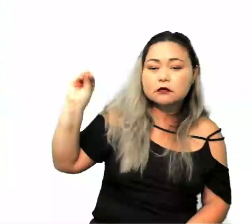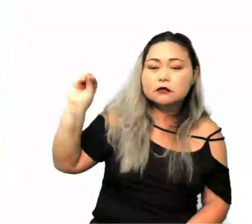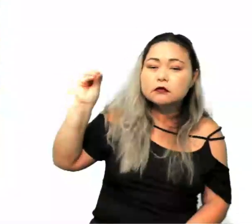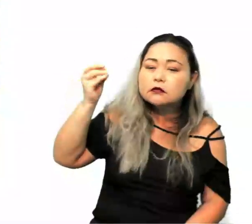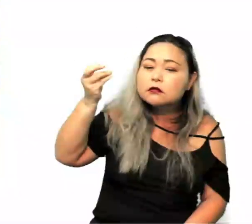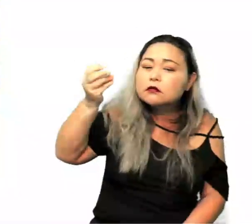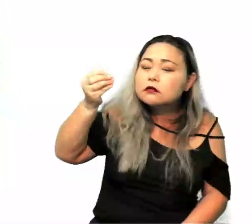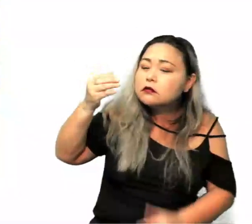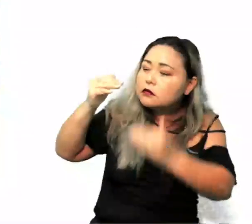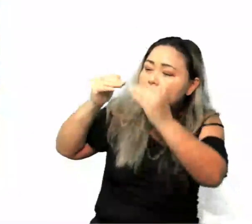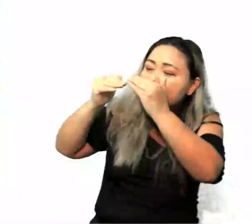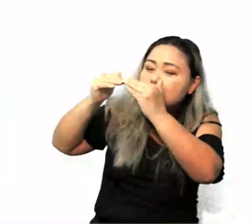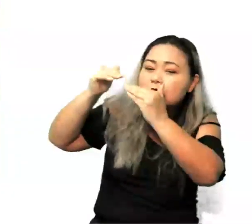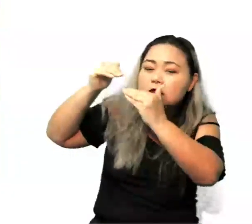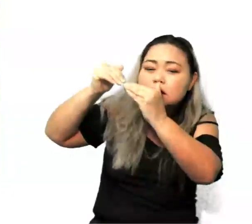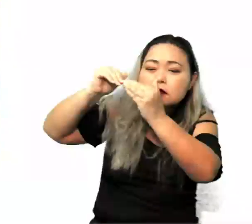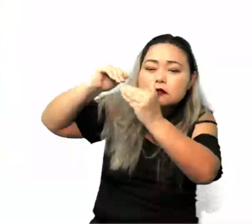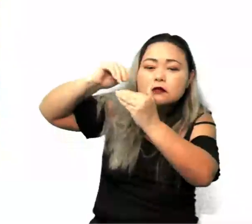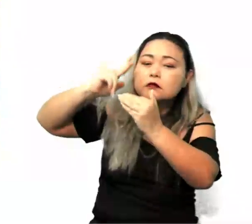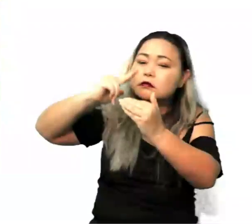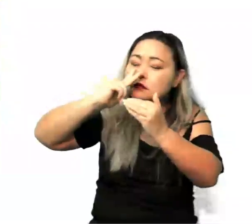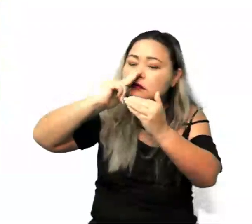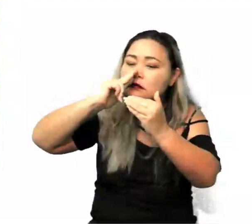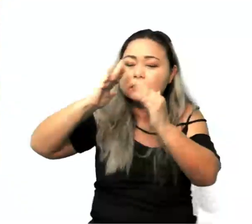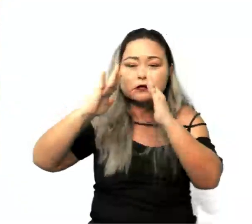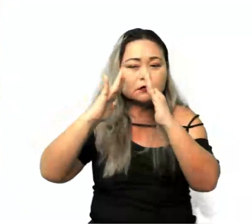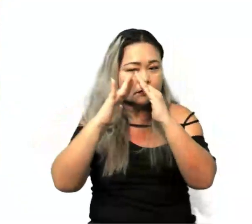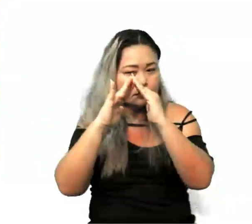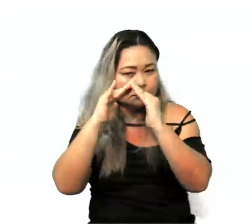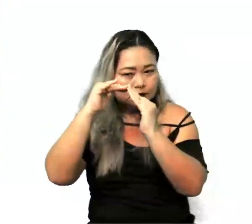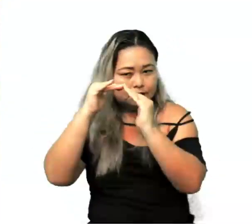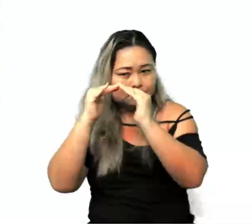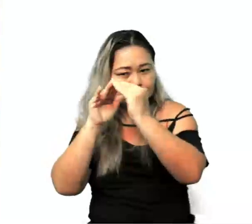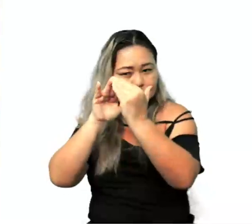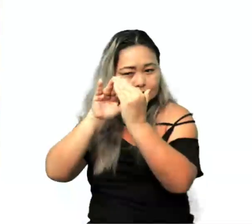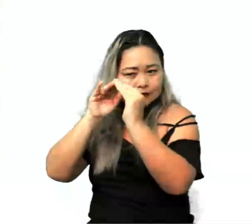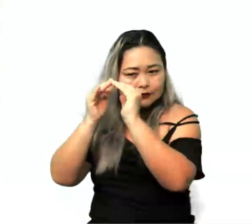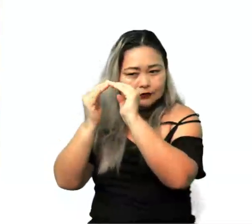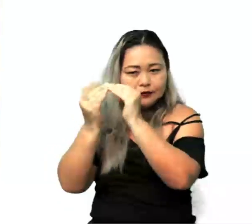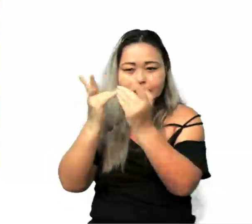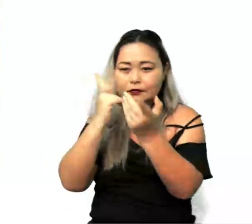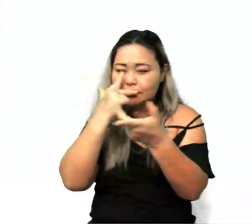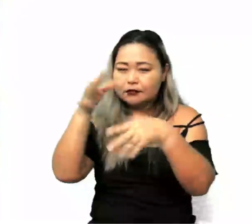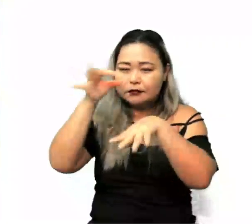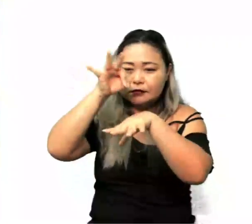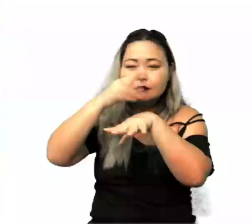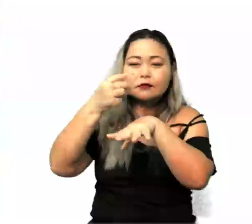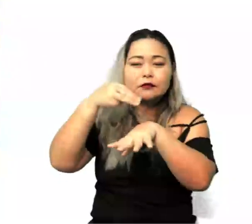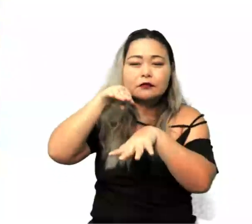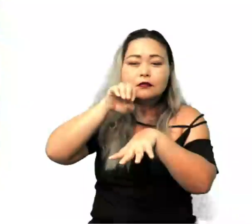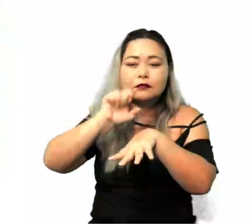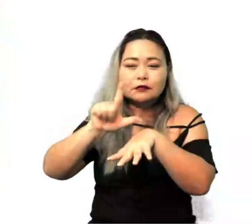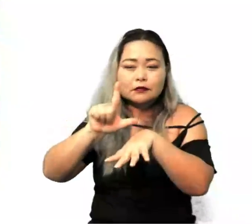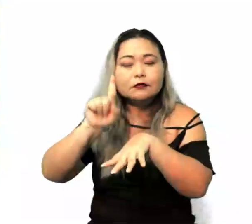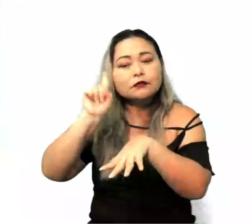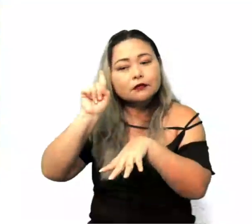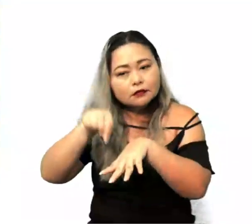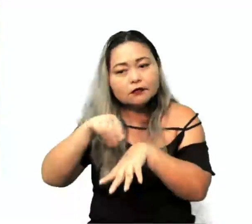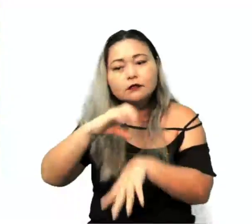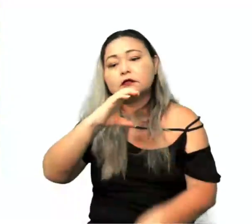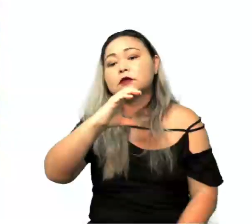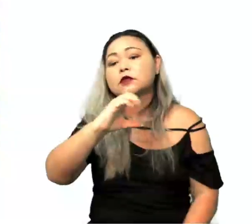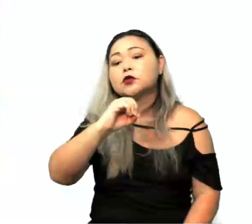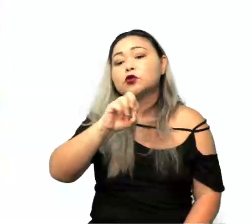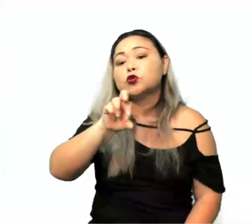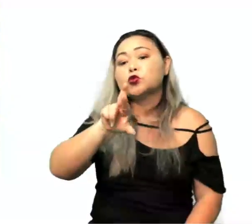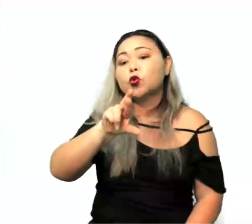bem delimitadas, né? Parece assim umas casinhas, né? Lembra aí das abelhas, mas é uma cortiça, tá?